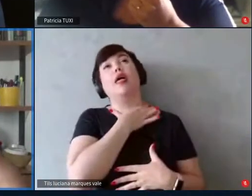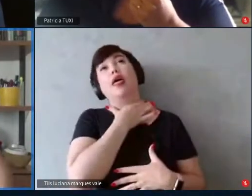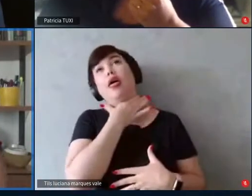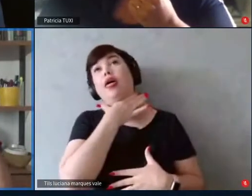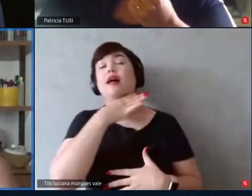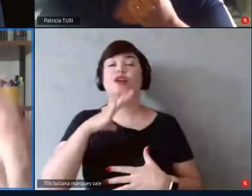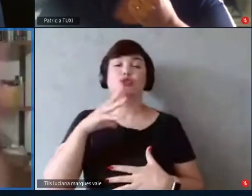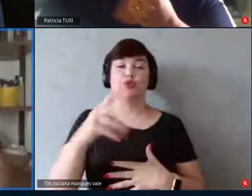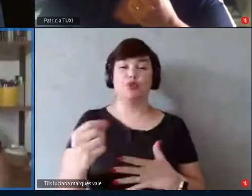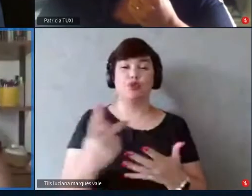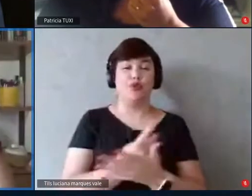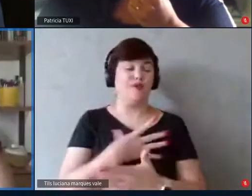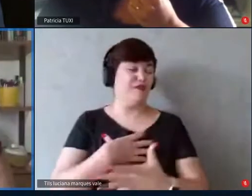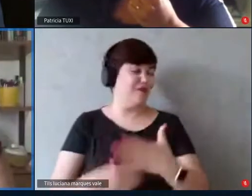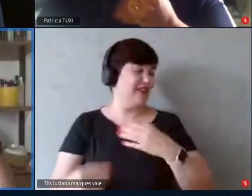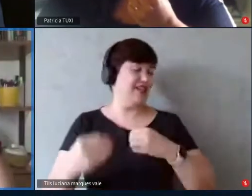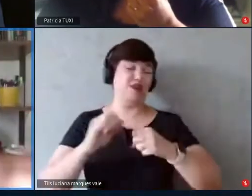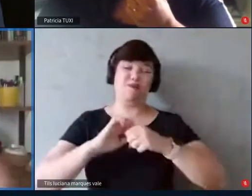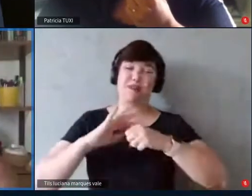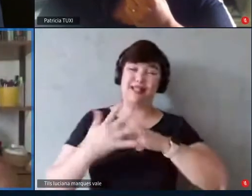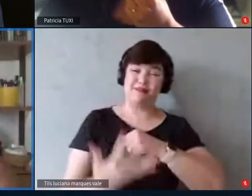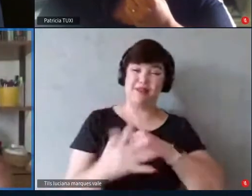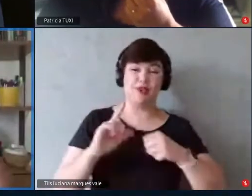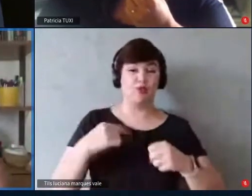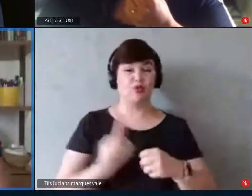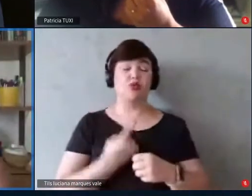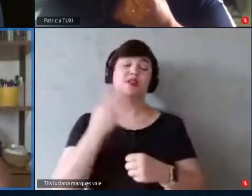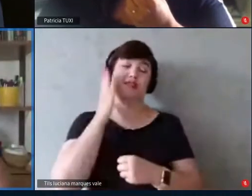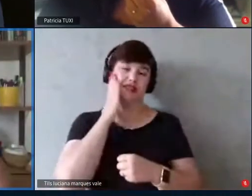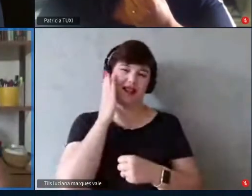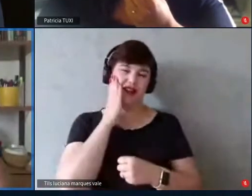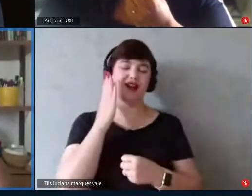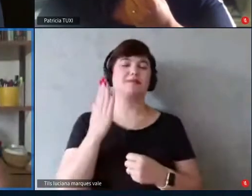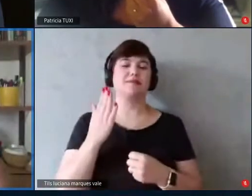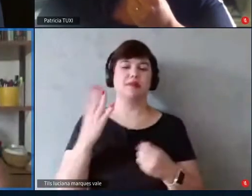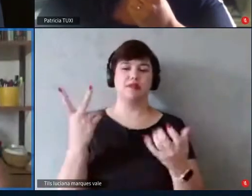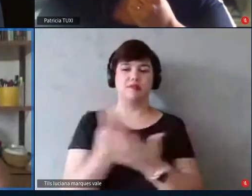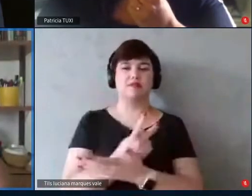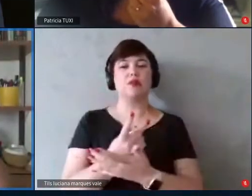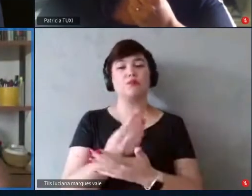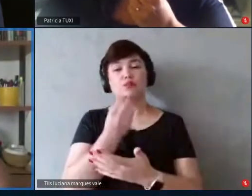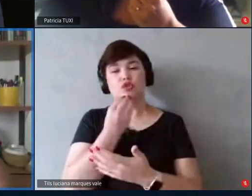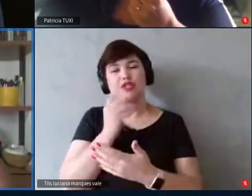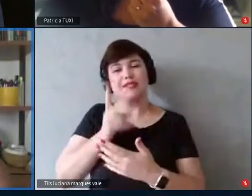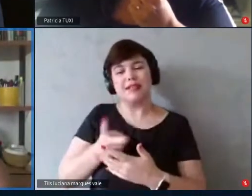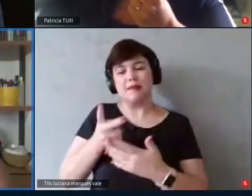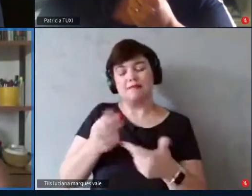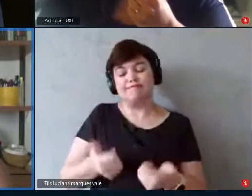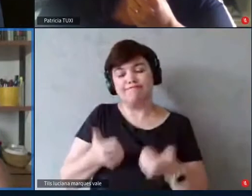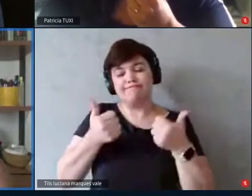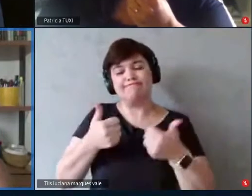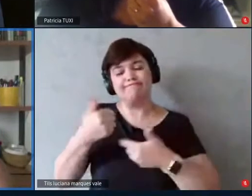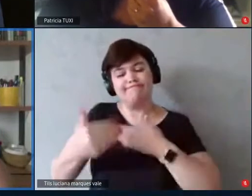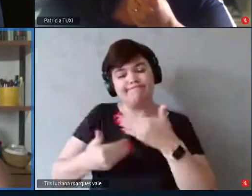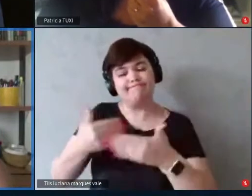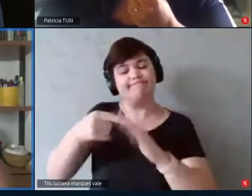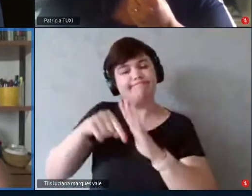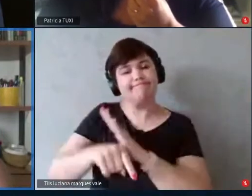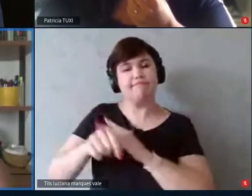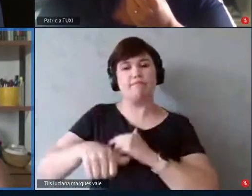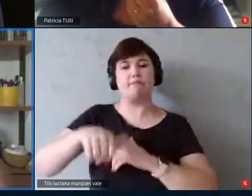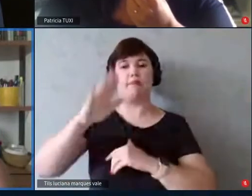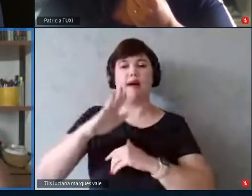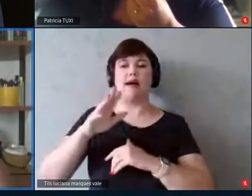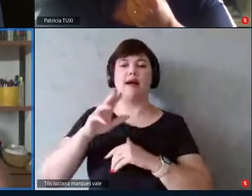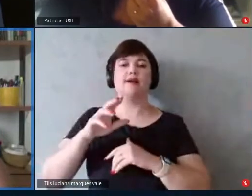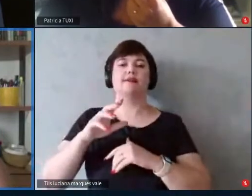aconteceu, enfim, filhos, pandemia, a gente sabe que a gente poderia sempre ter desenvolvido, aprofundado melhor